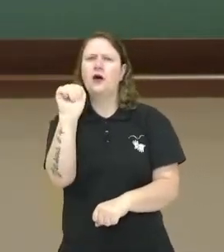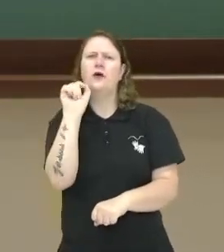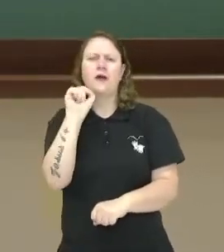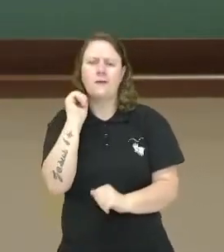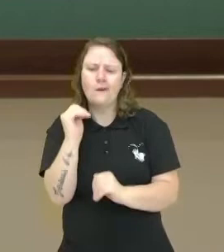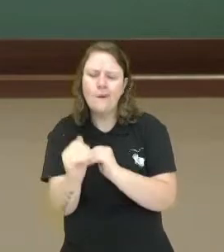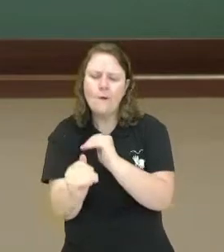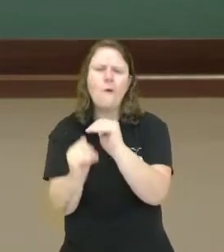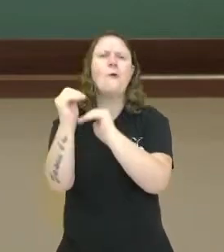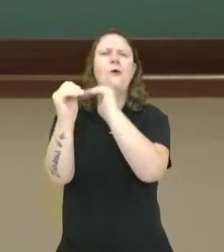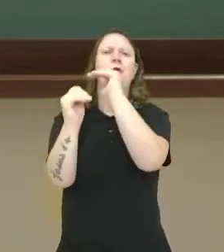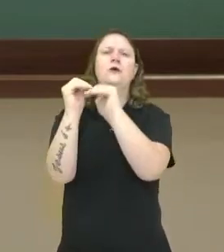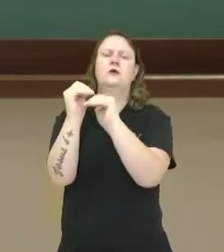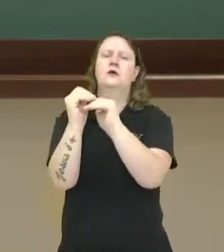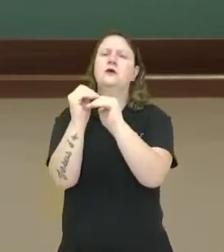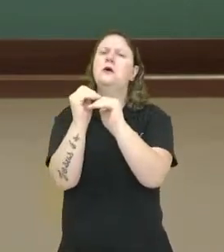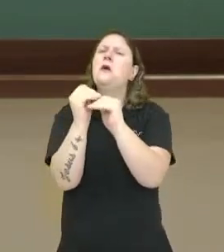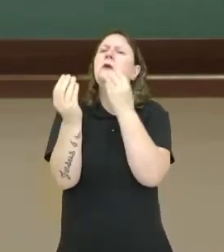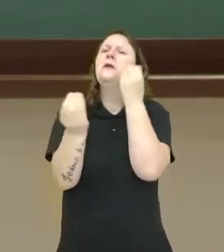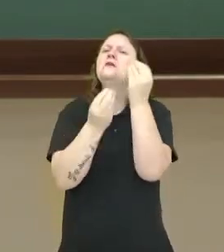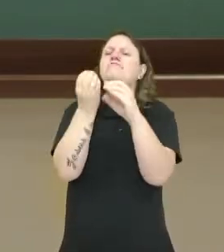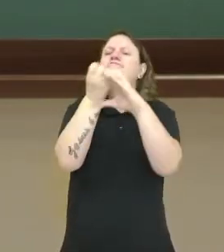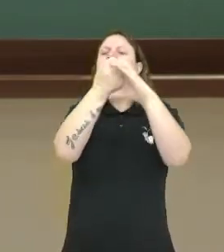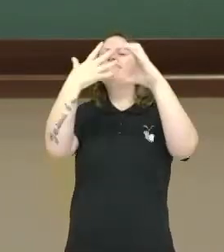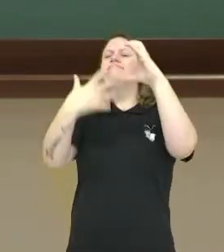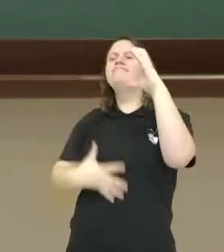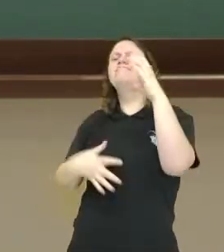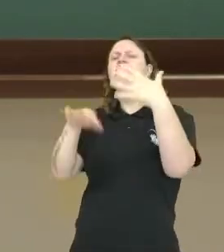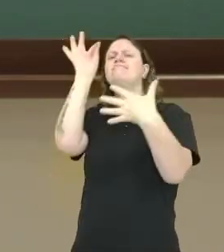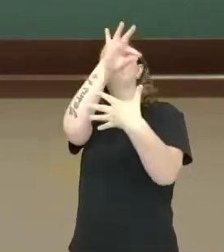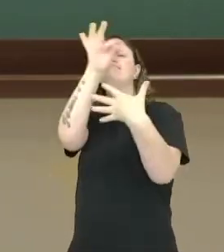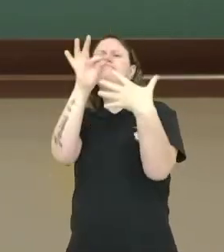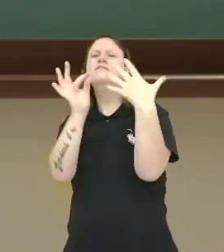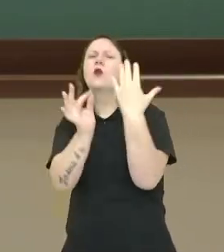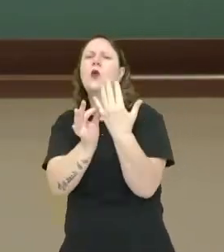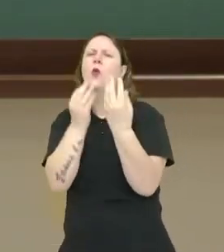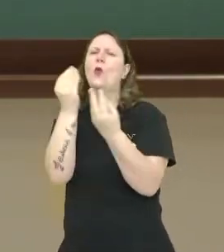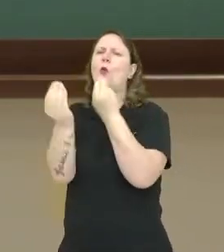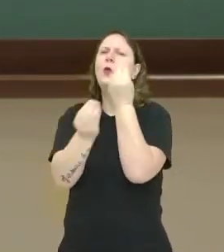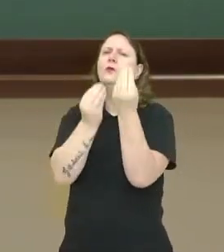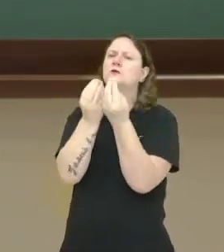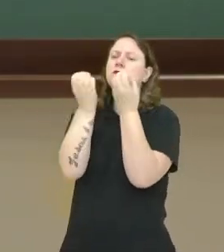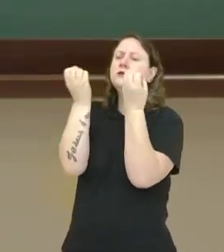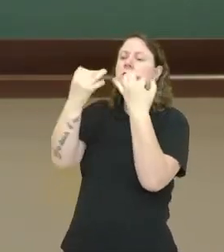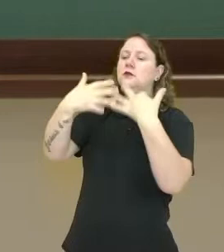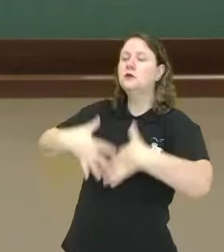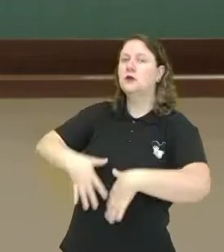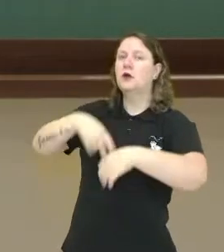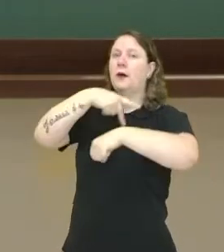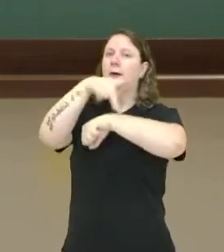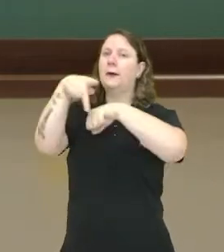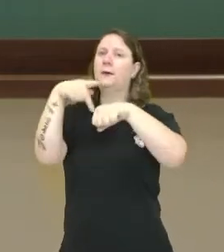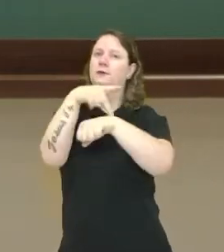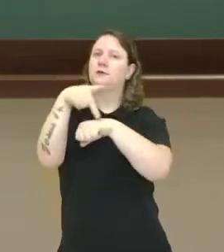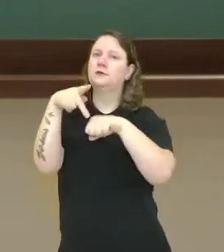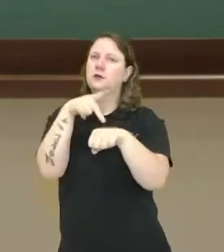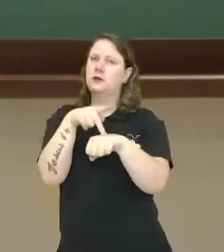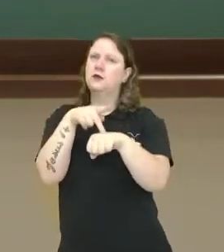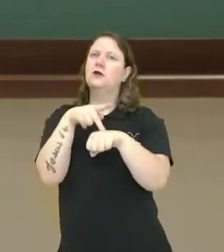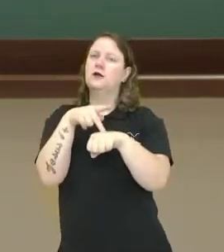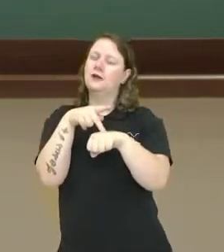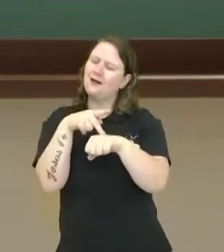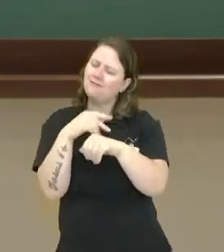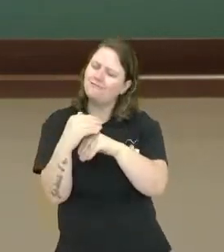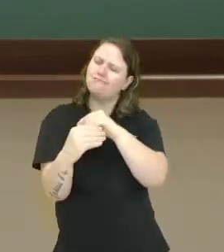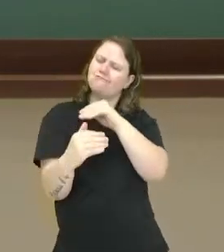ser consideradas para classificar ou para definir um país como uma potência